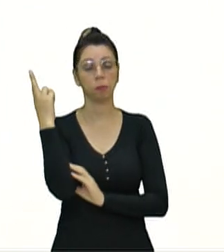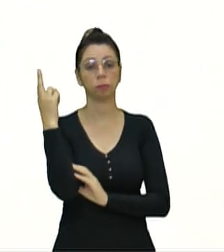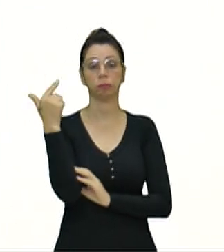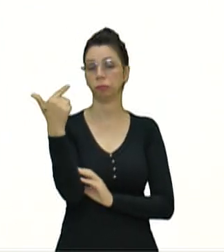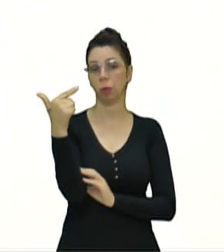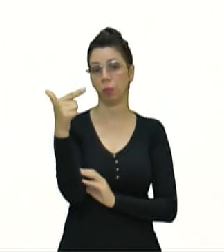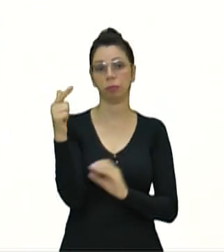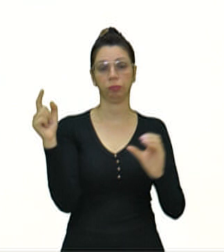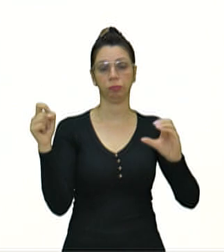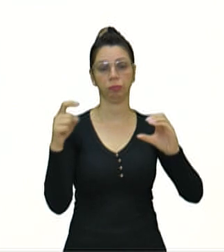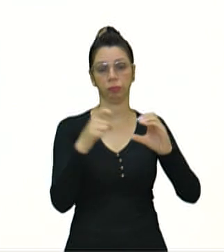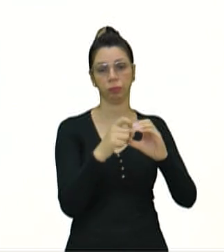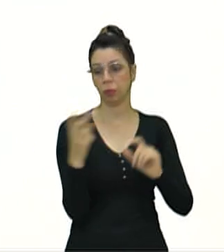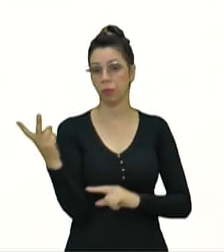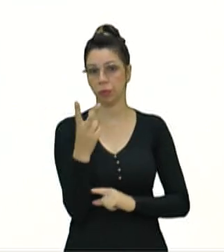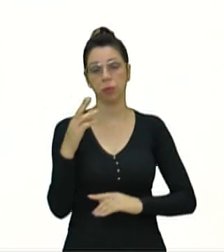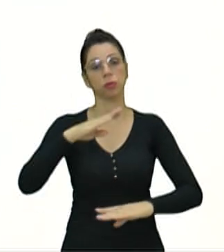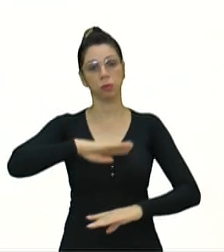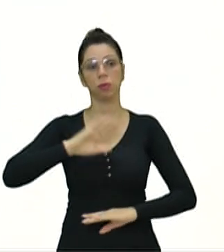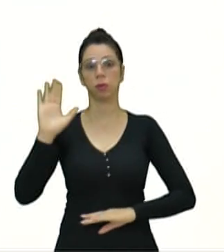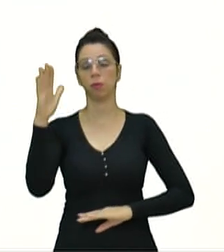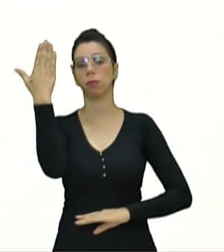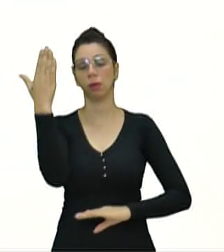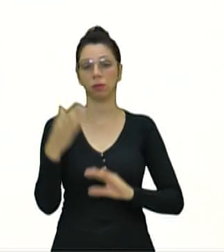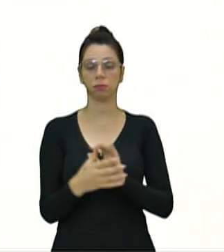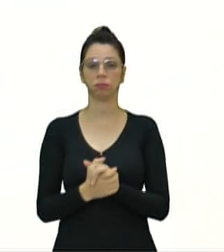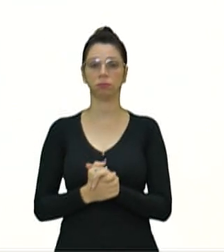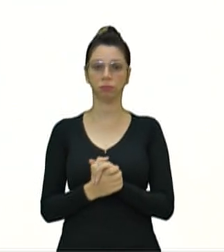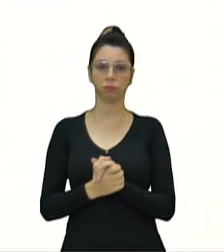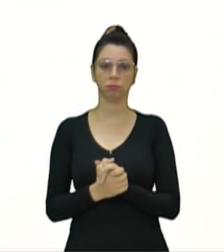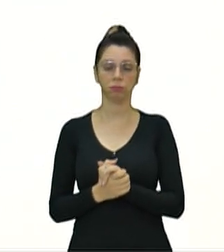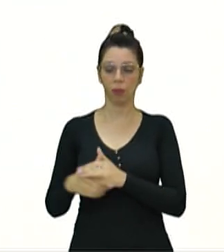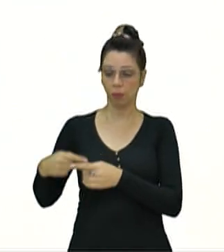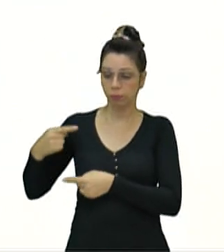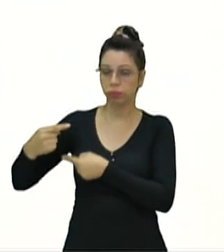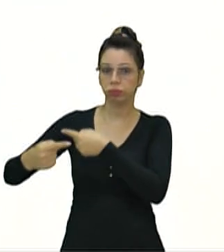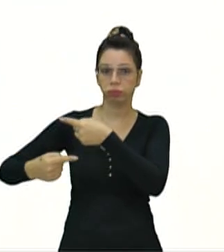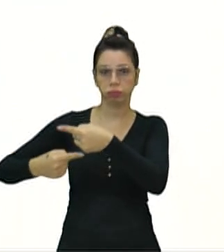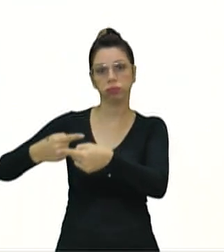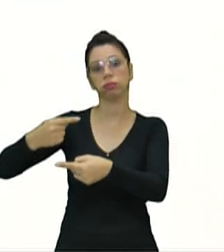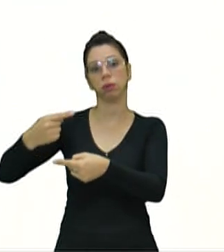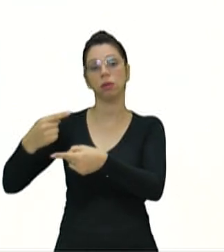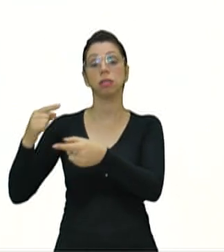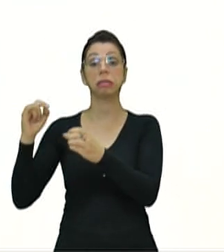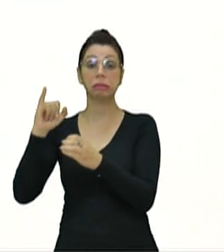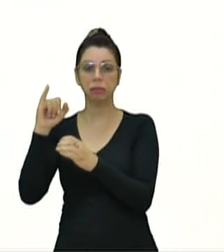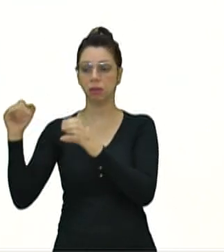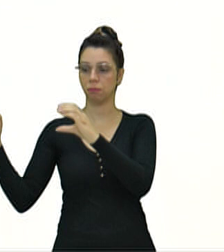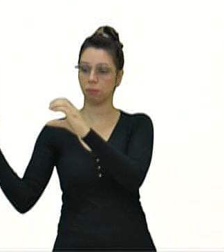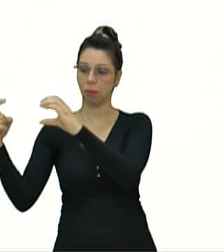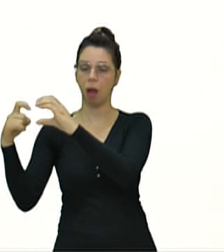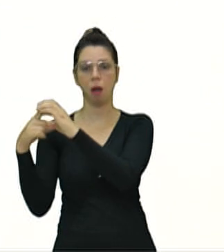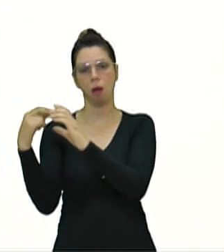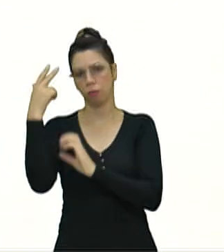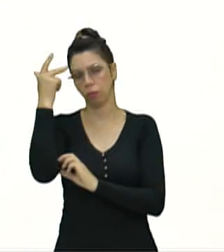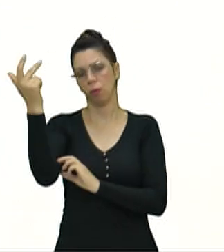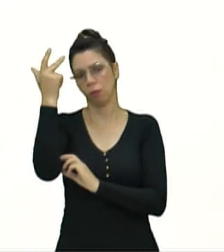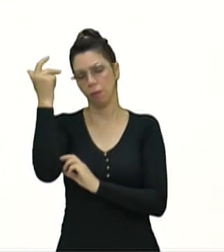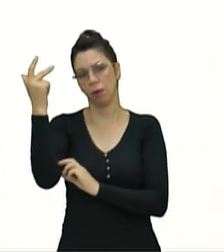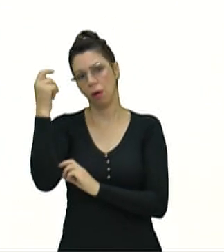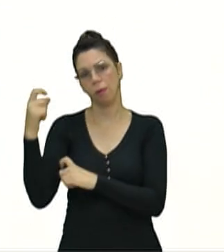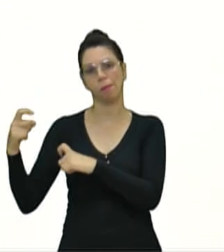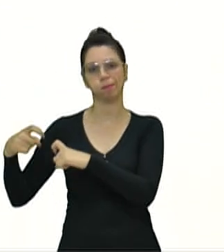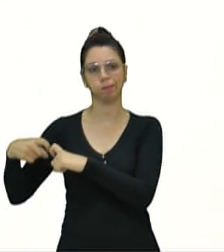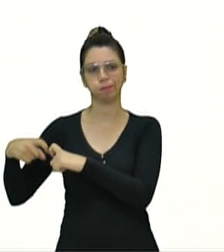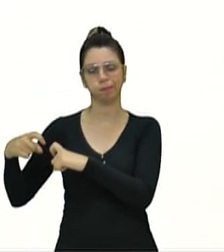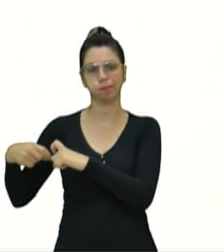forem fecundados, vai acontecer um processo normal, que a gente já vai ver de reprodução sexuada, onde vai se formar um zigoto e o